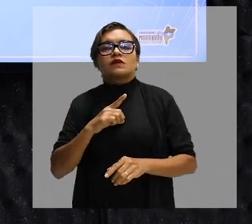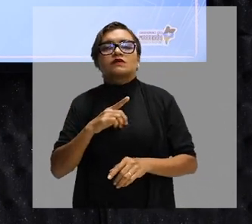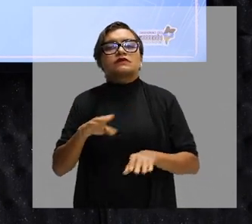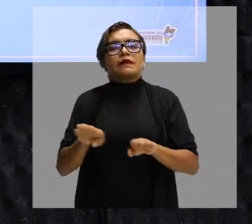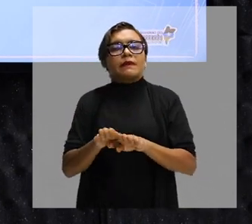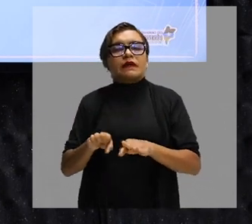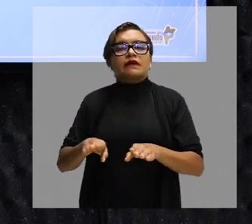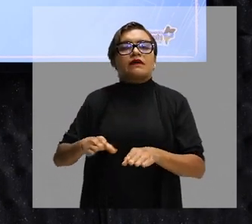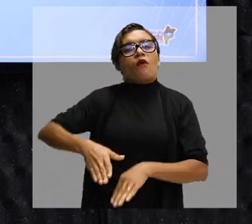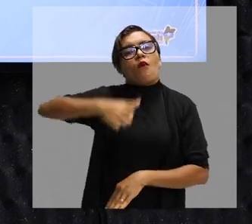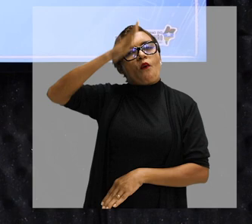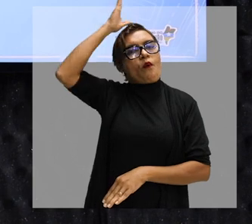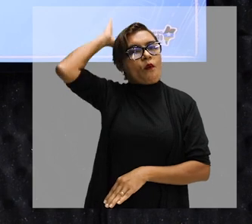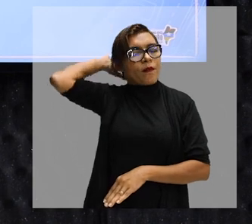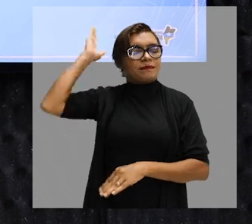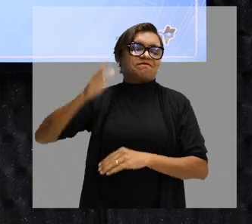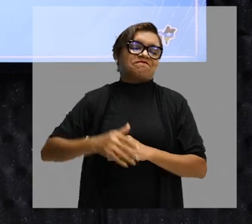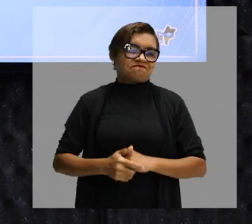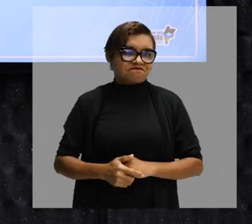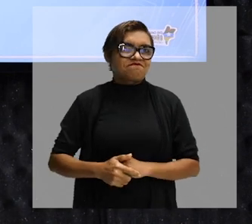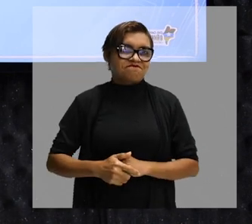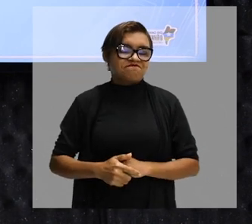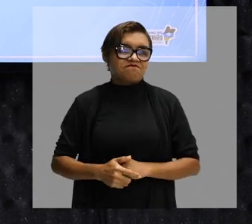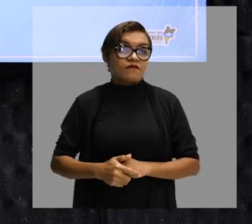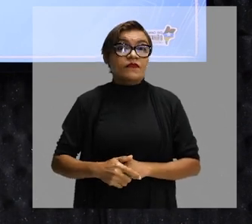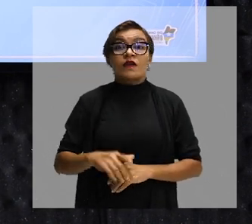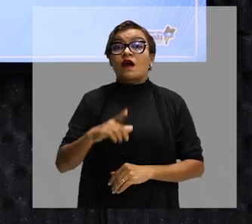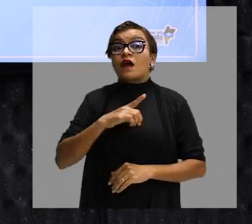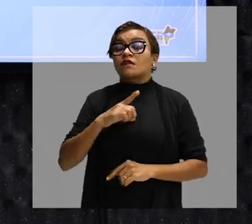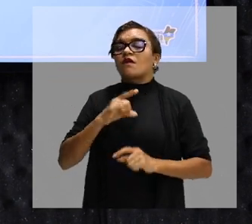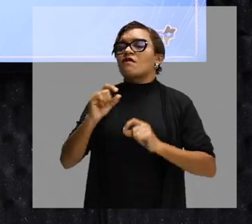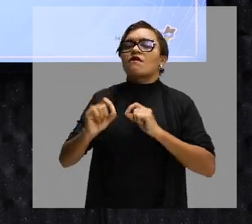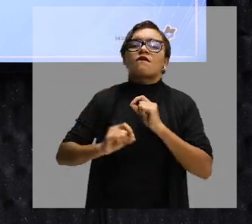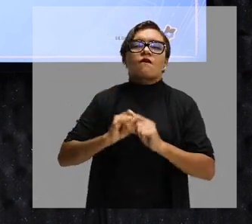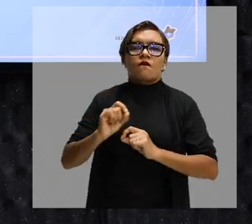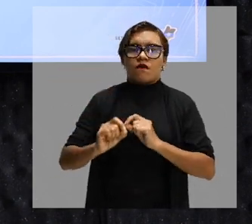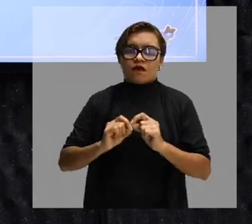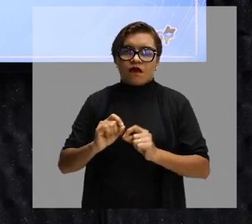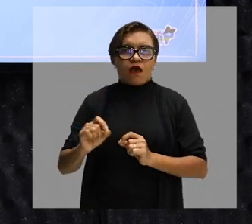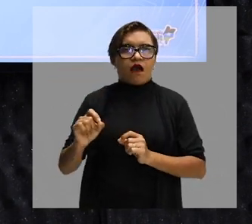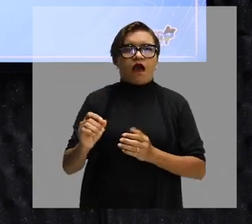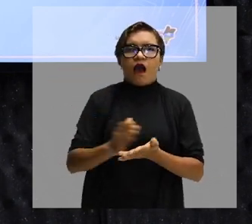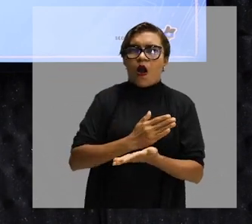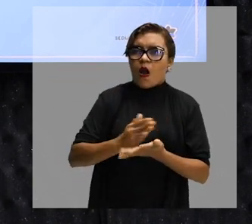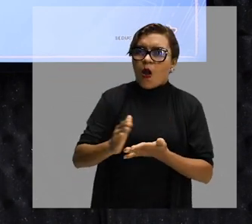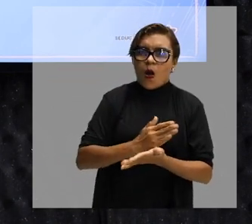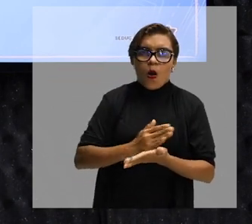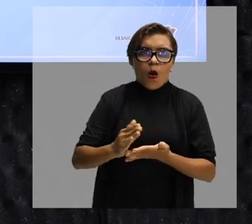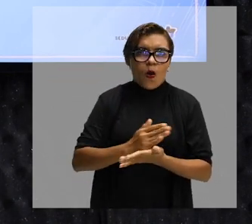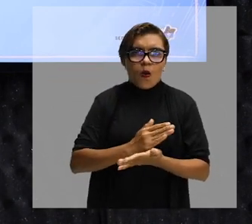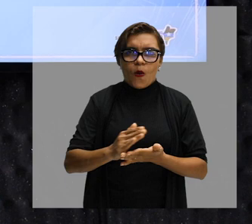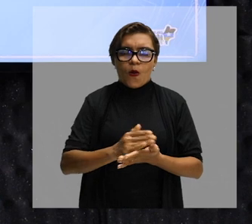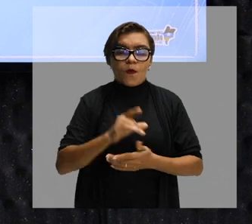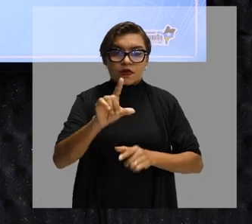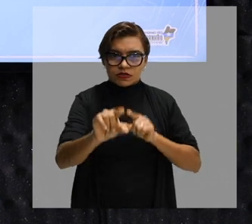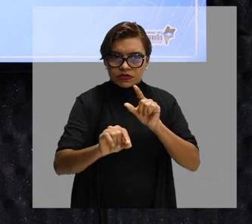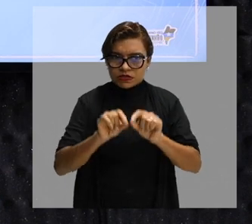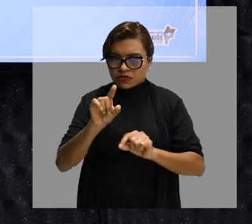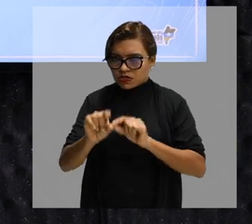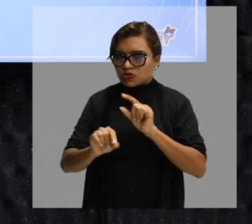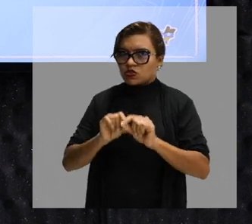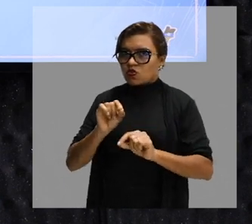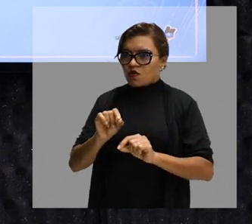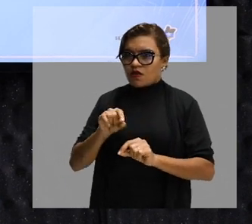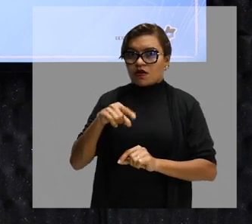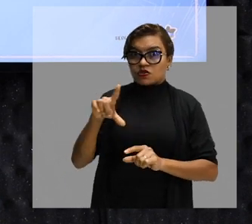Roma. Então, dentre estas proposições, dentre estas cinco alternativas, nós vamos escolher uma que